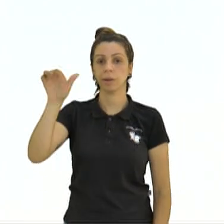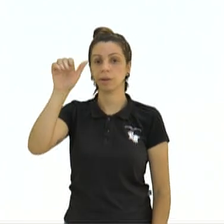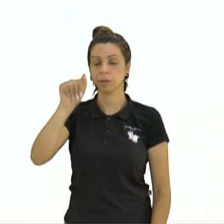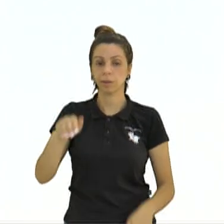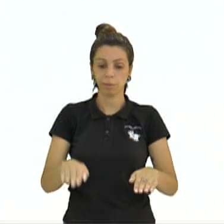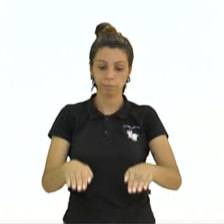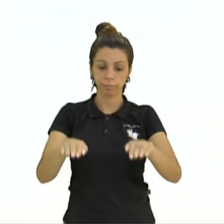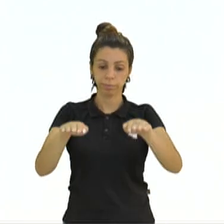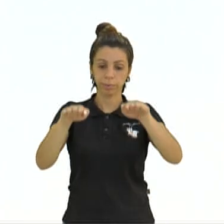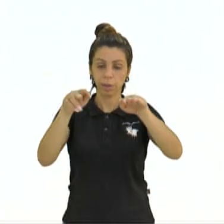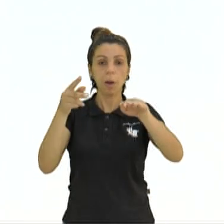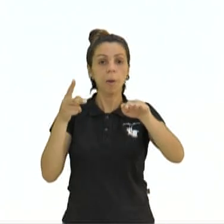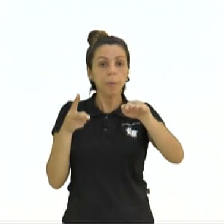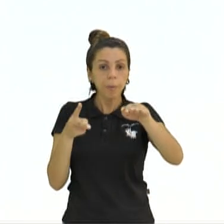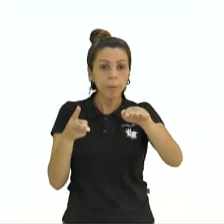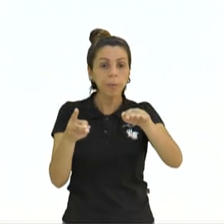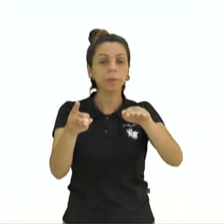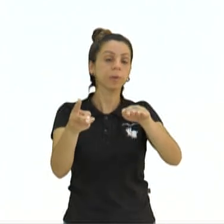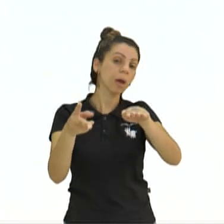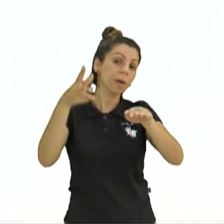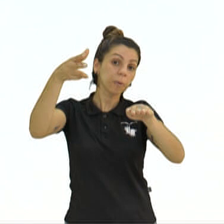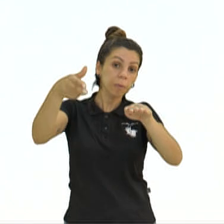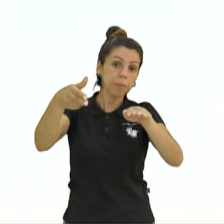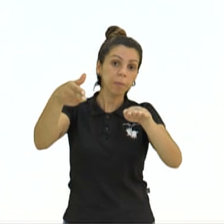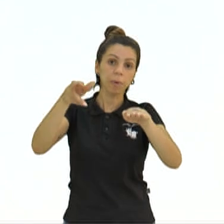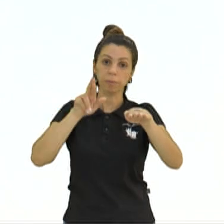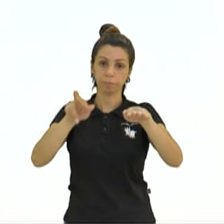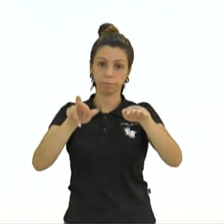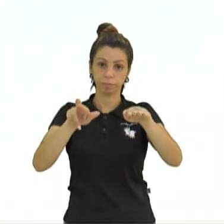constante, tá bom? Ela se mantém igual a um valor. O